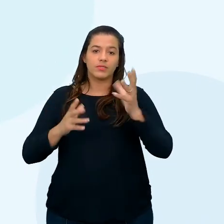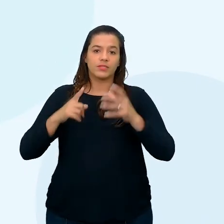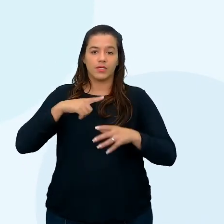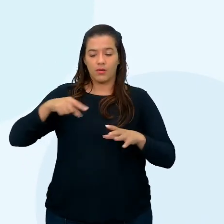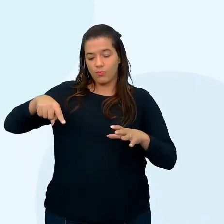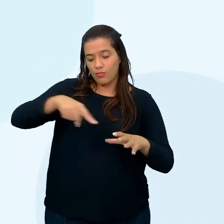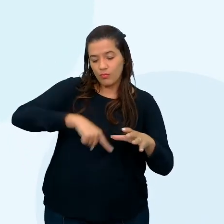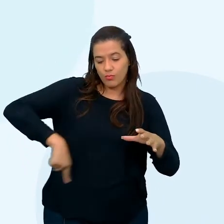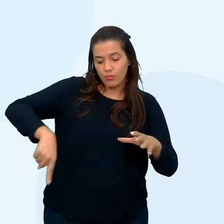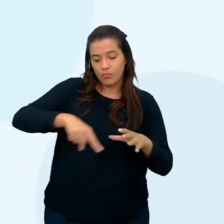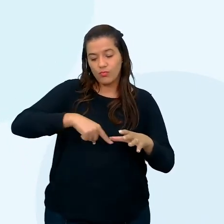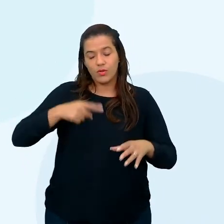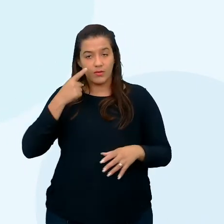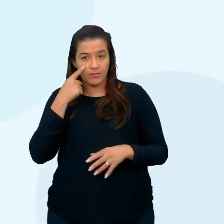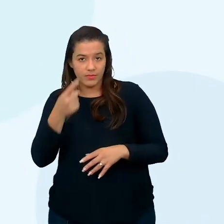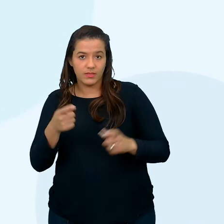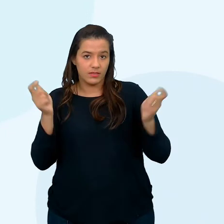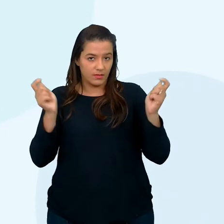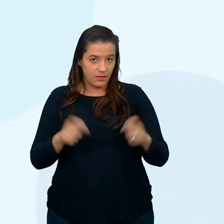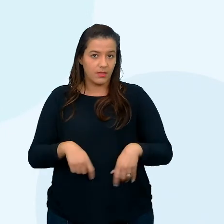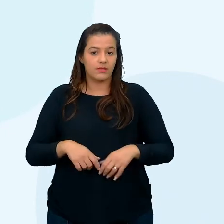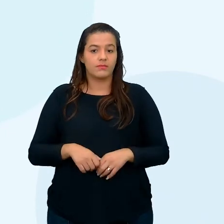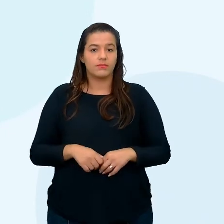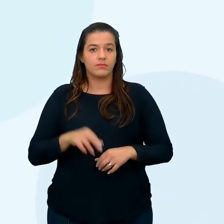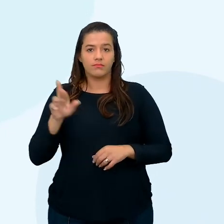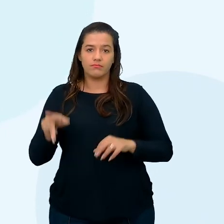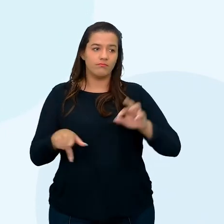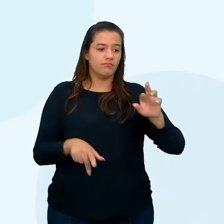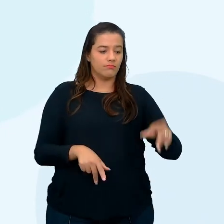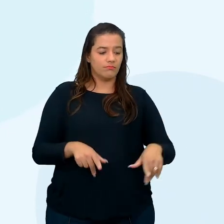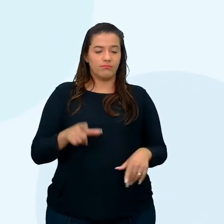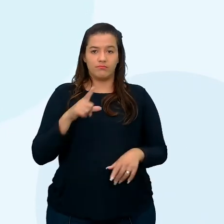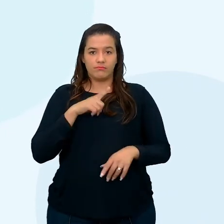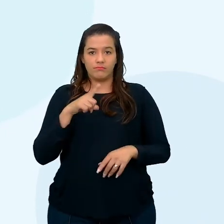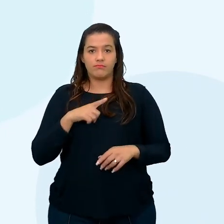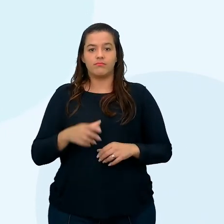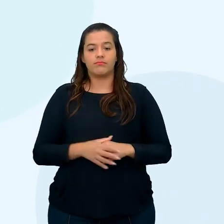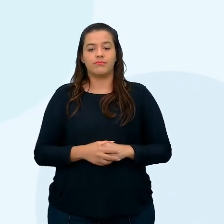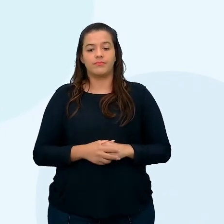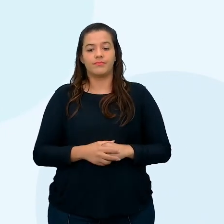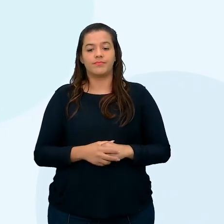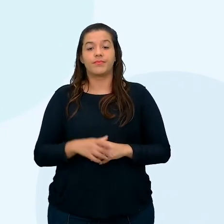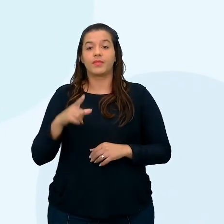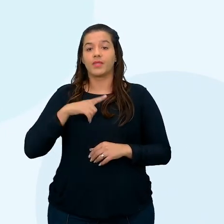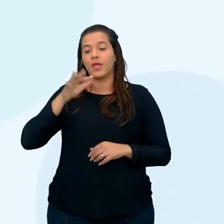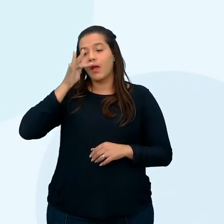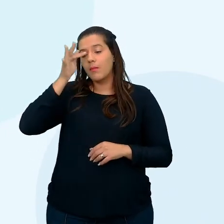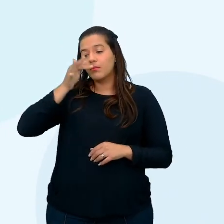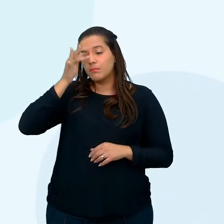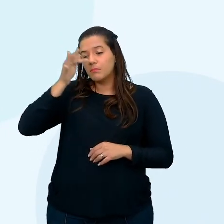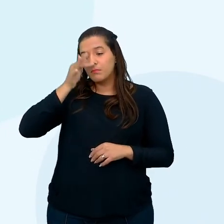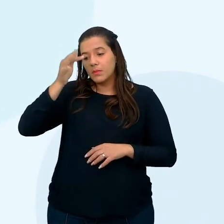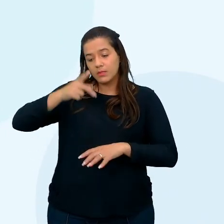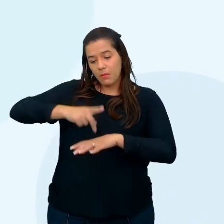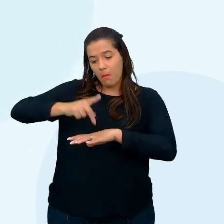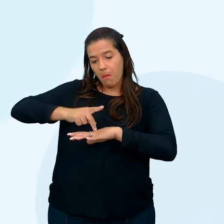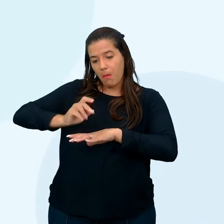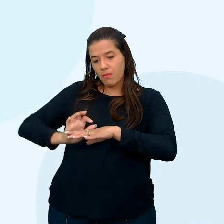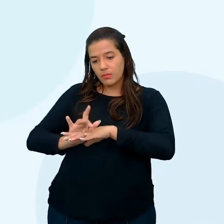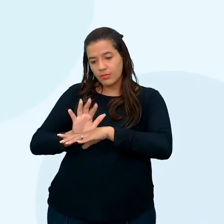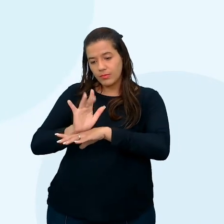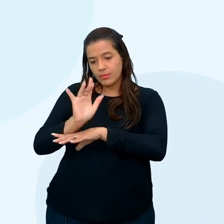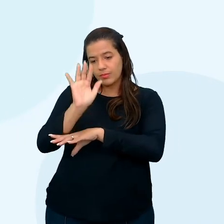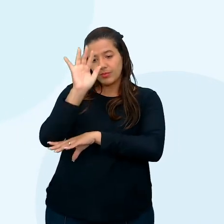você consegue observar esses perfis diferenciados? Há plantas que crescem no solo da sua casa